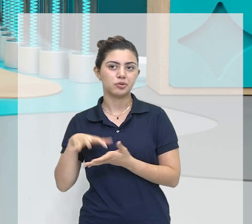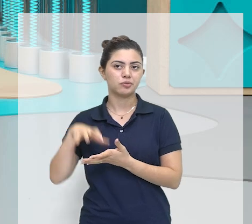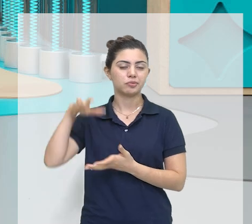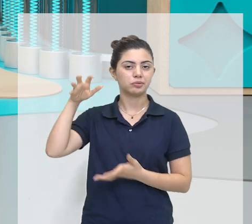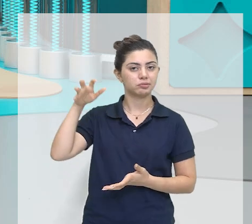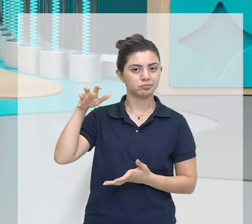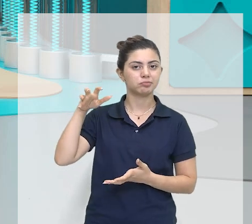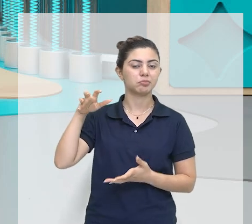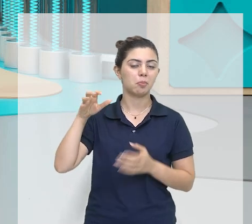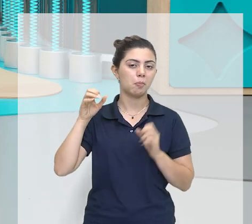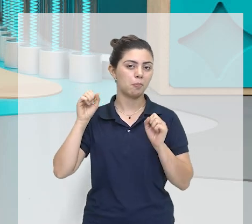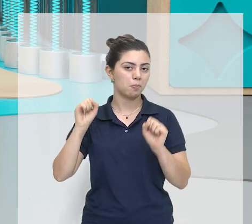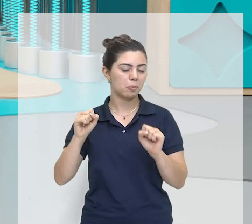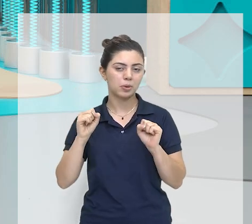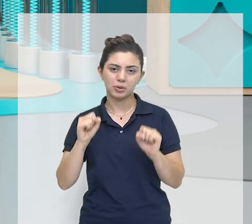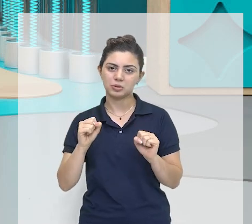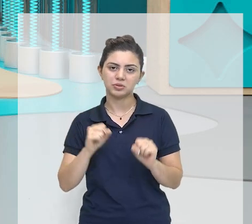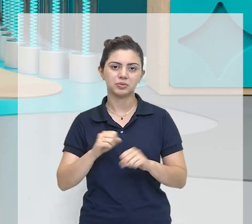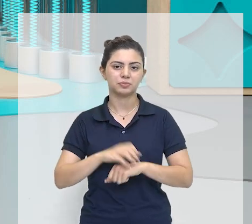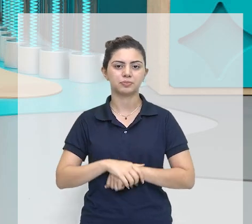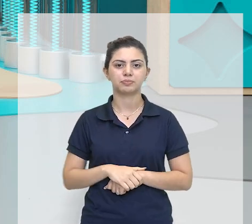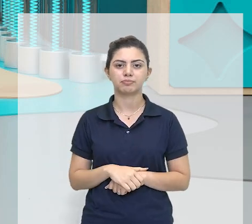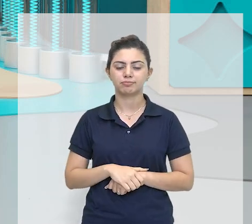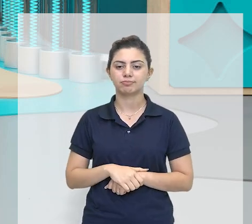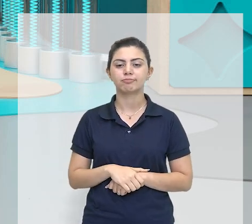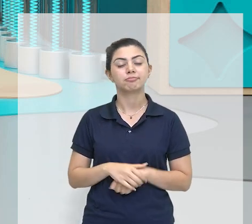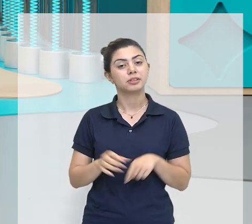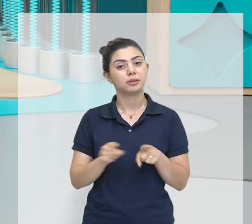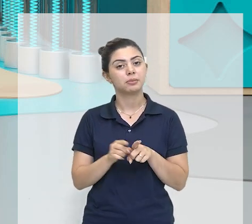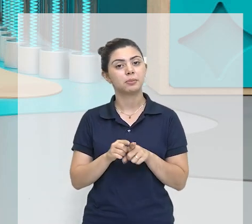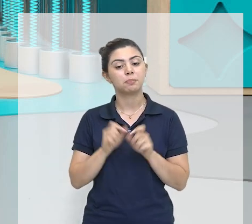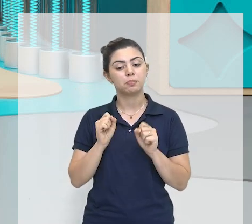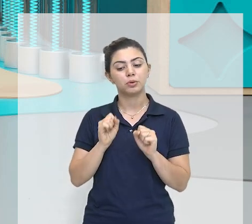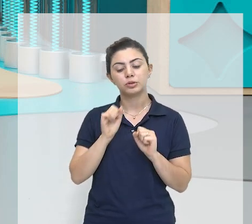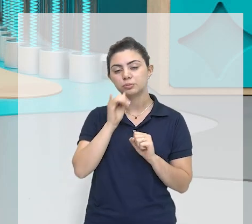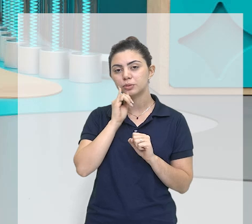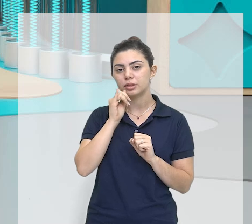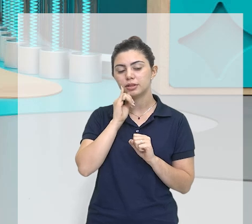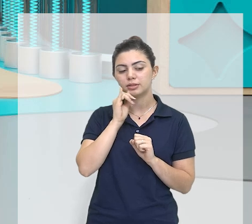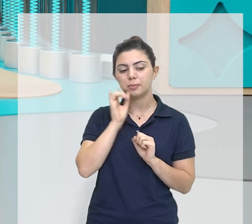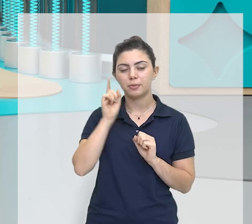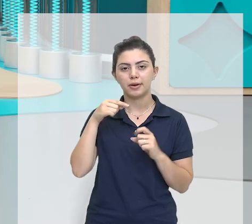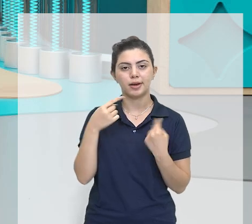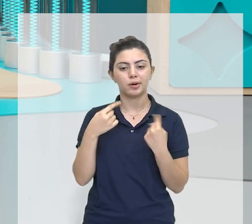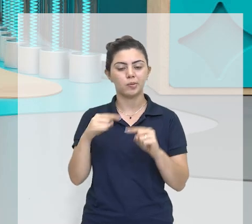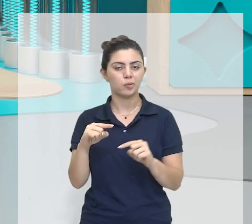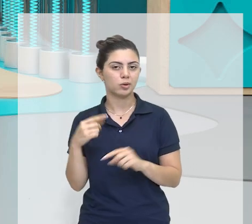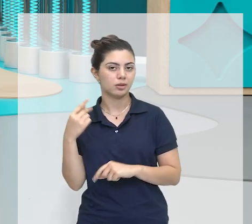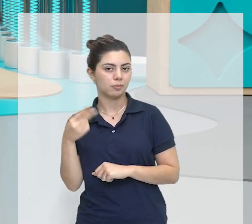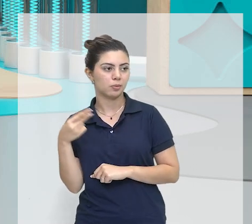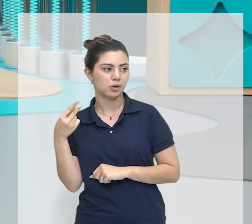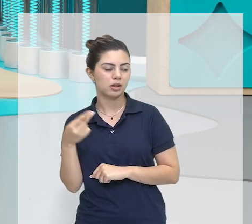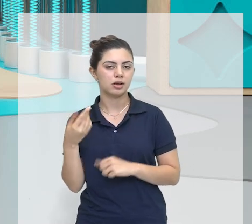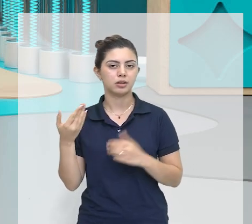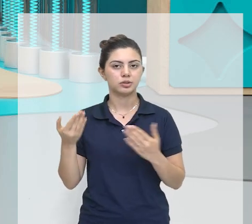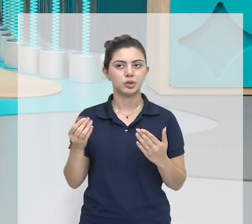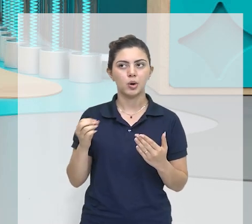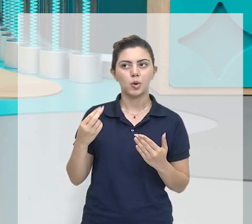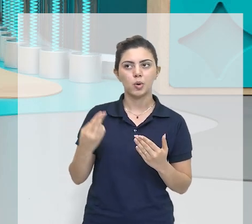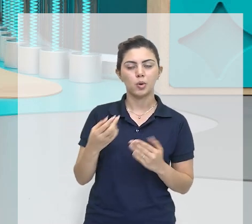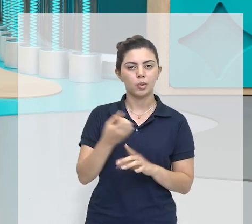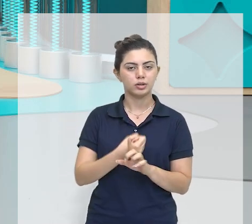né, pode ser também direcionados a fazer uma crítica a políticos, né, a questão da política, a